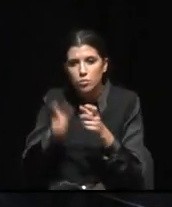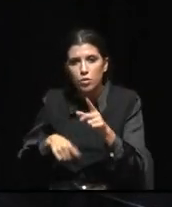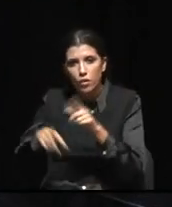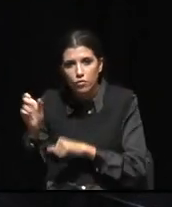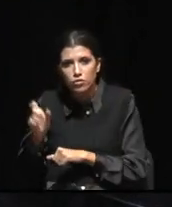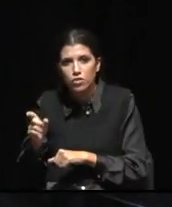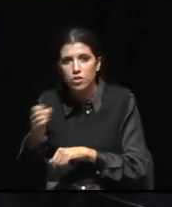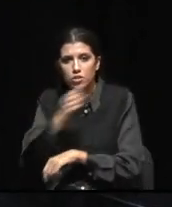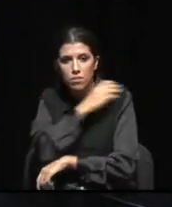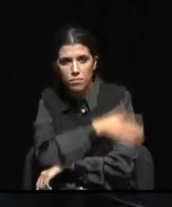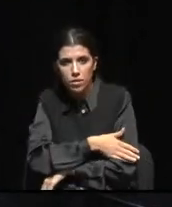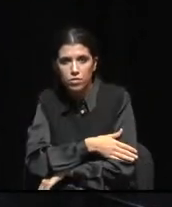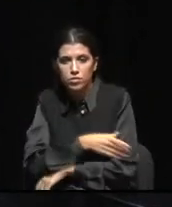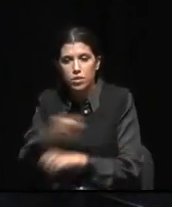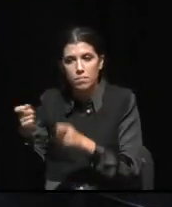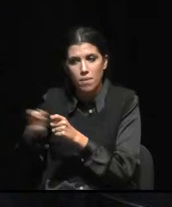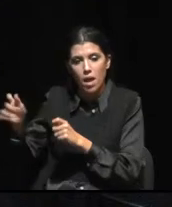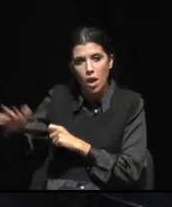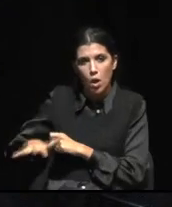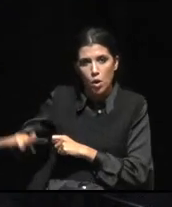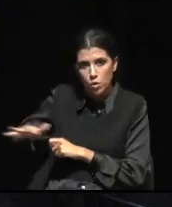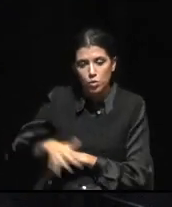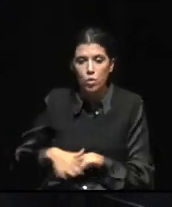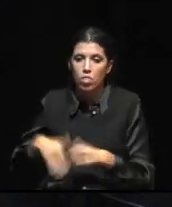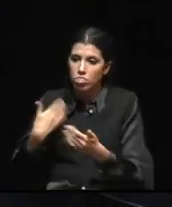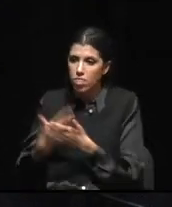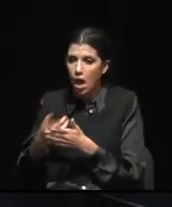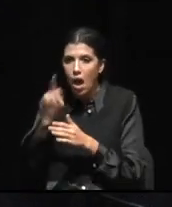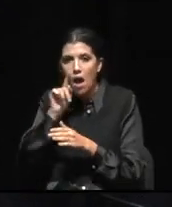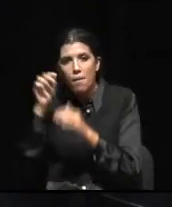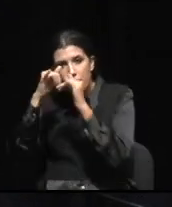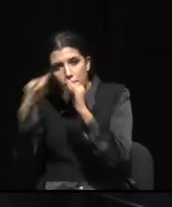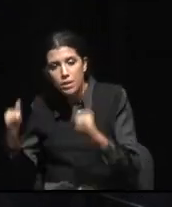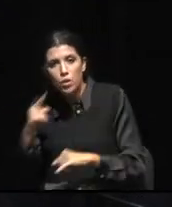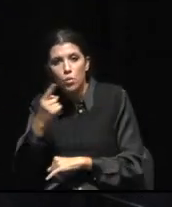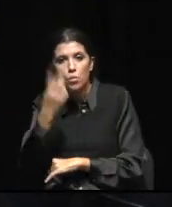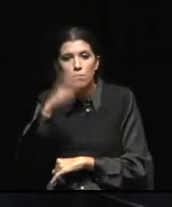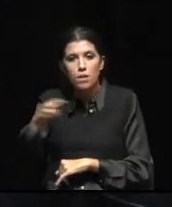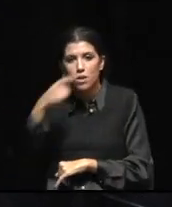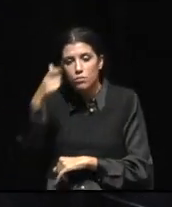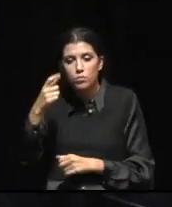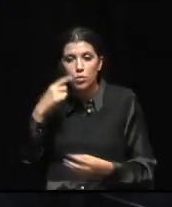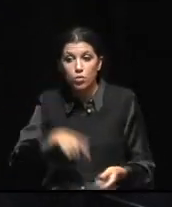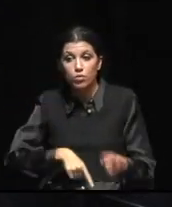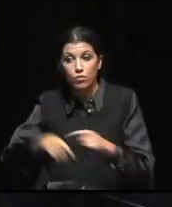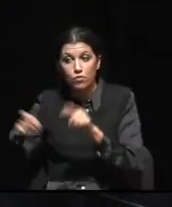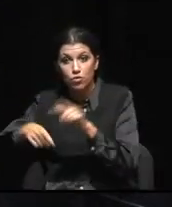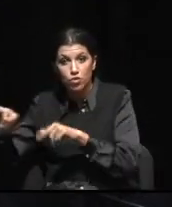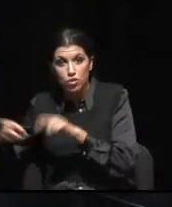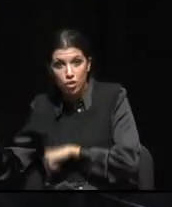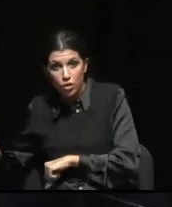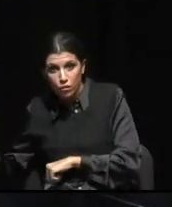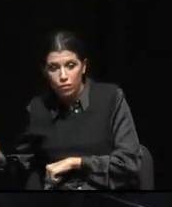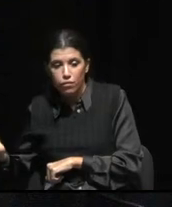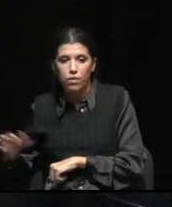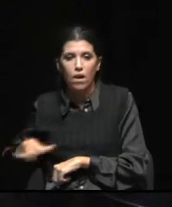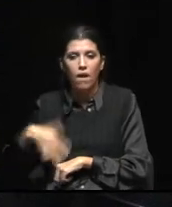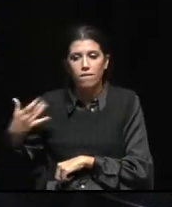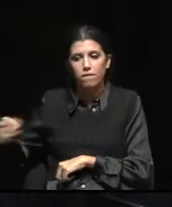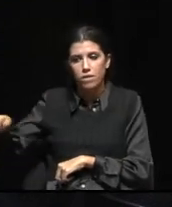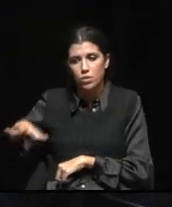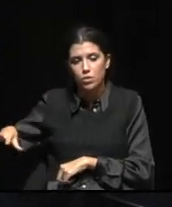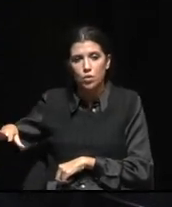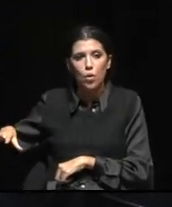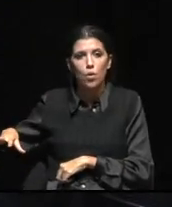Palestina no próximo Oriente que atualmente proporciona abrigo a mais de 1 milhão de pessoas deslocadas internamente e se tornou a principal